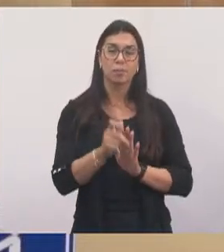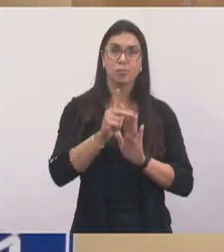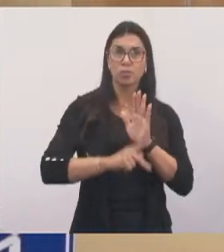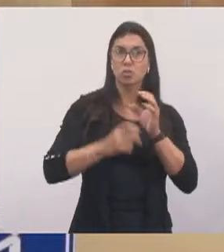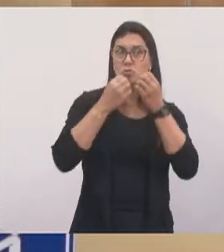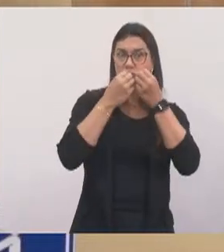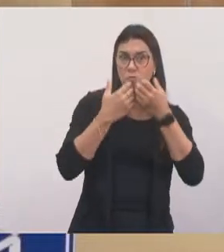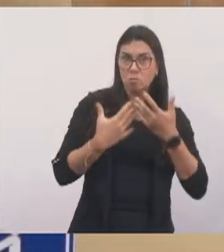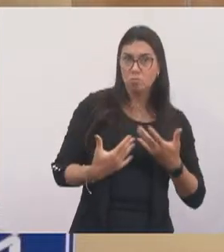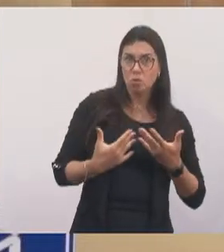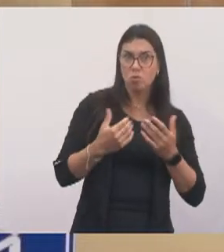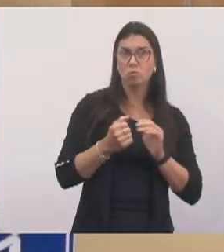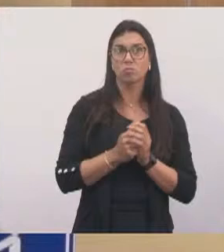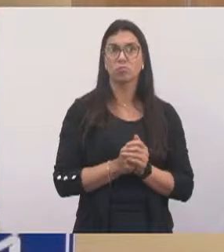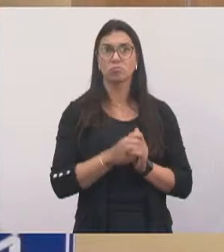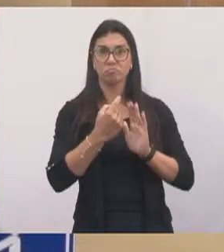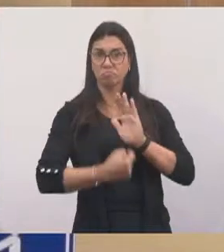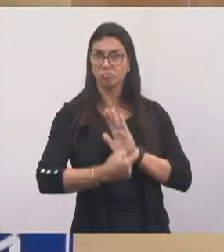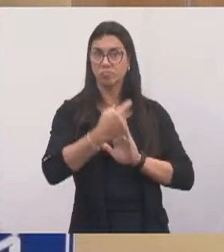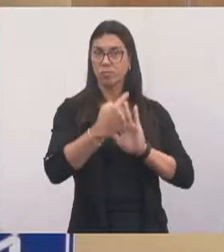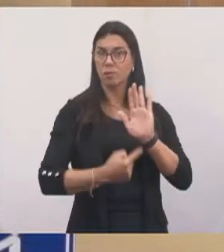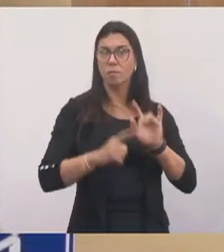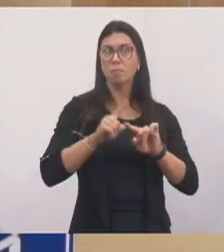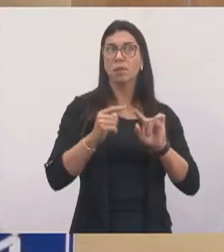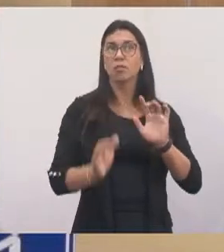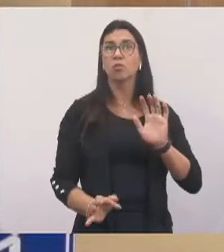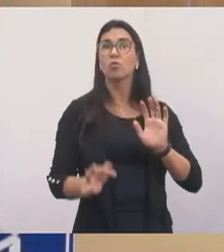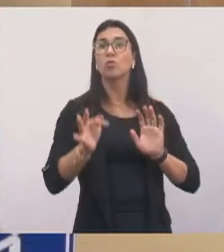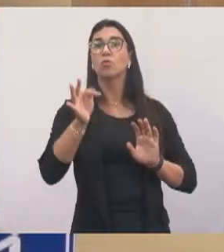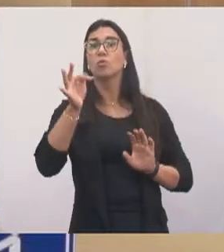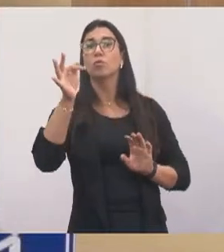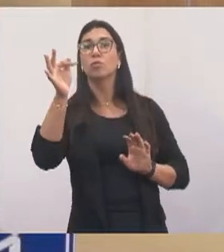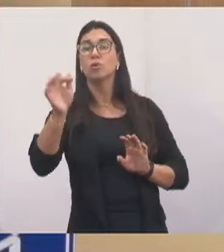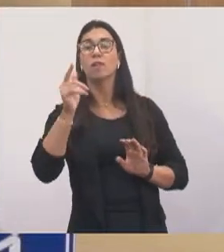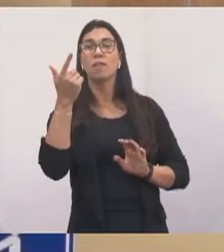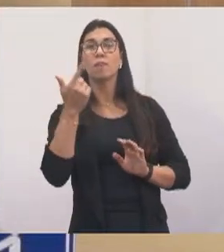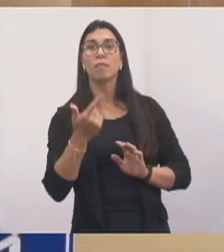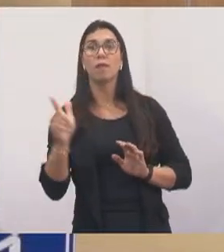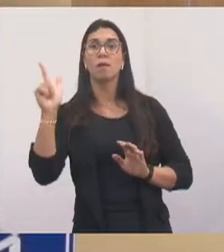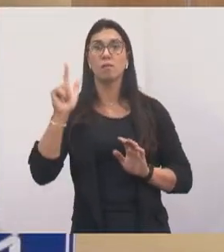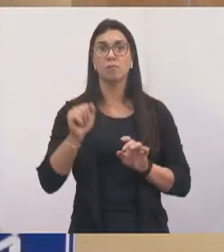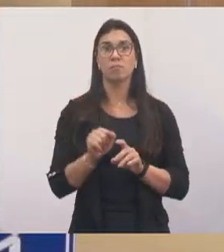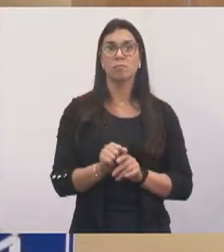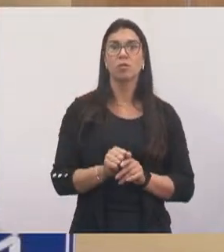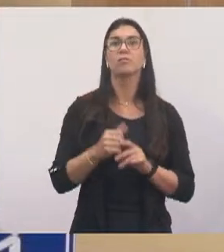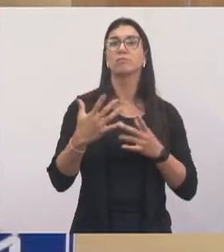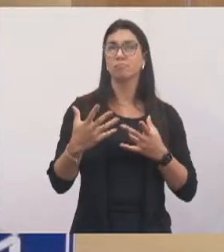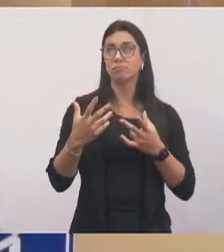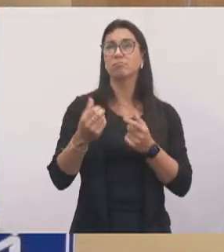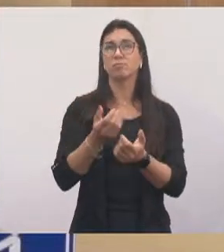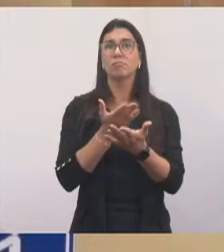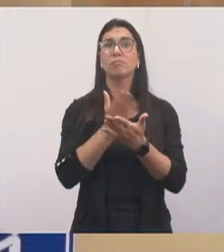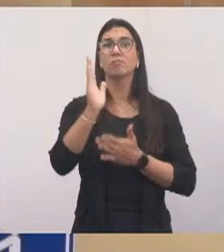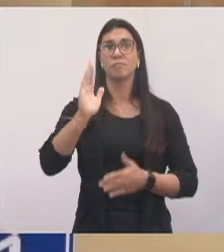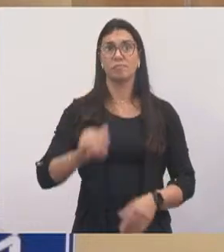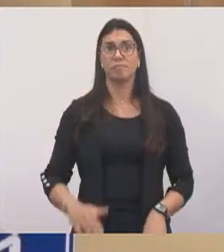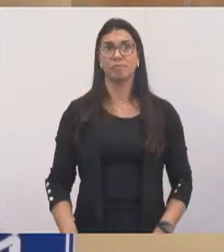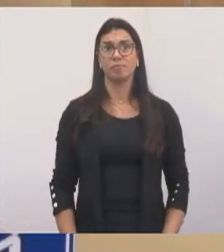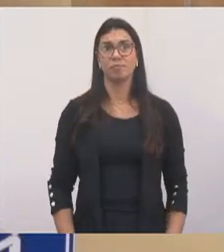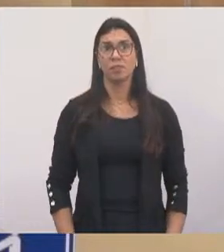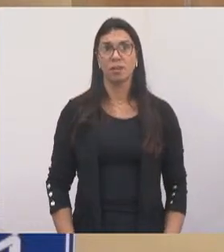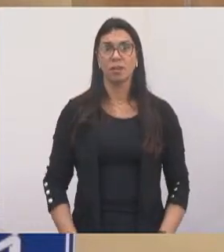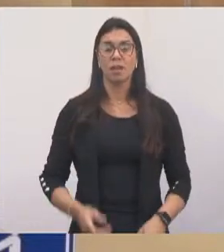foram revertidos lá na frente, até mesmo por intermédio do Supremo Tribunal Federal. Vou pegar